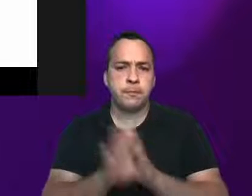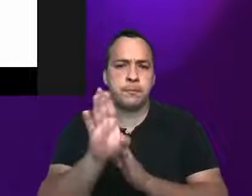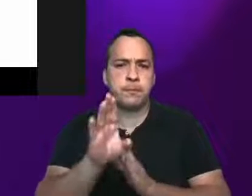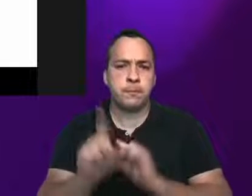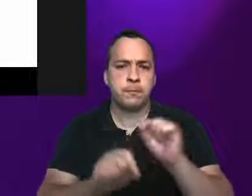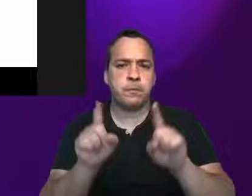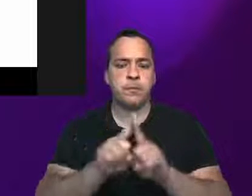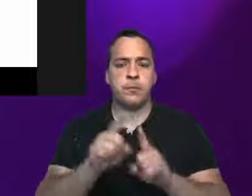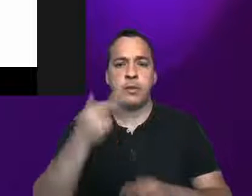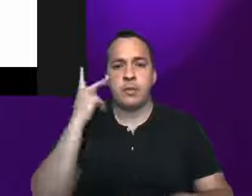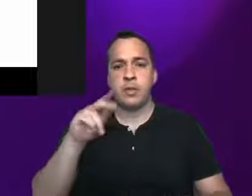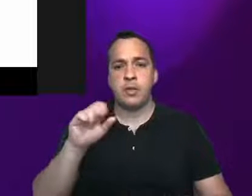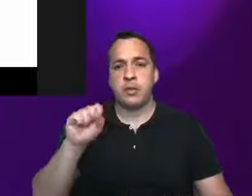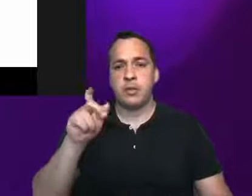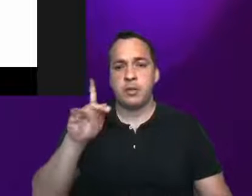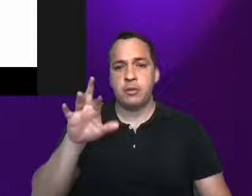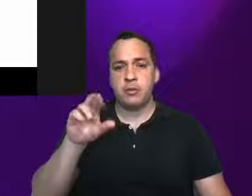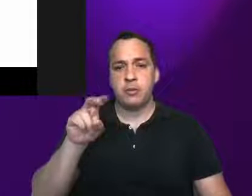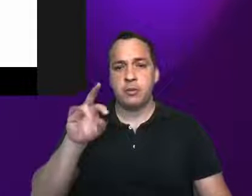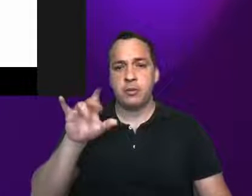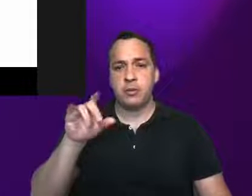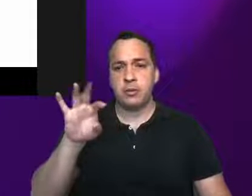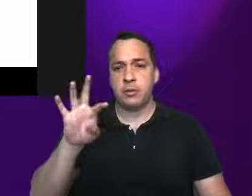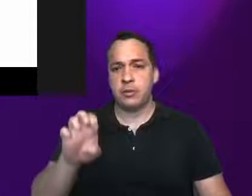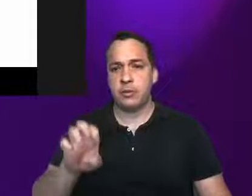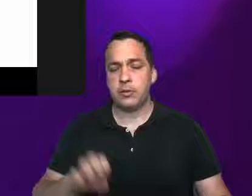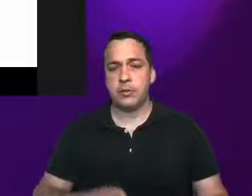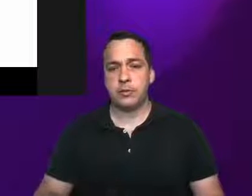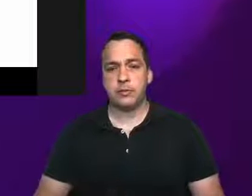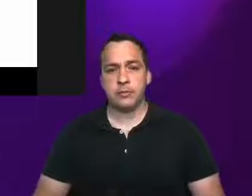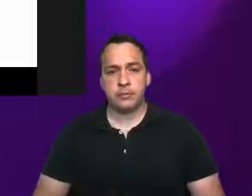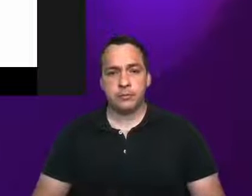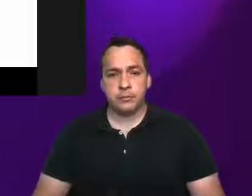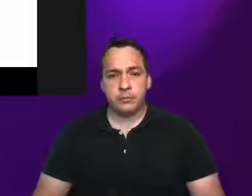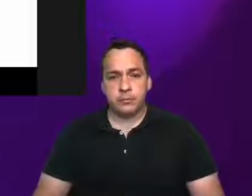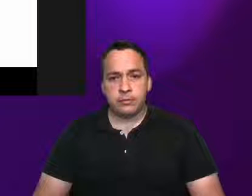espironolactona. E um quarto